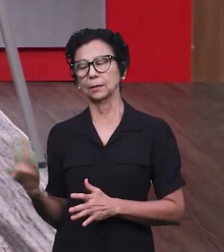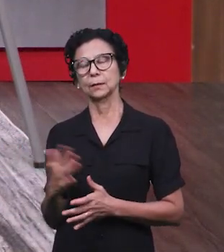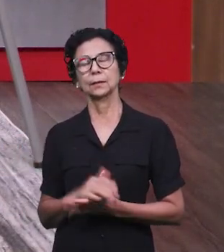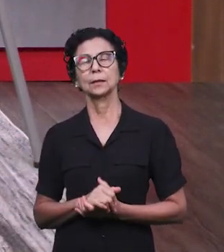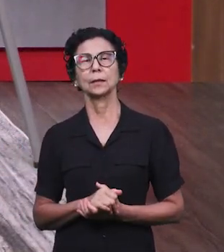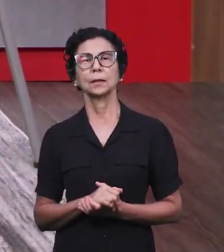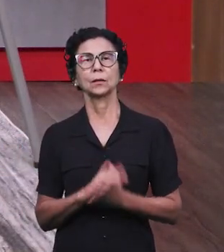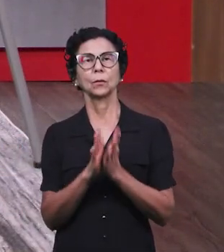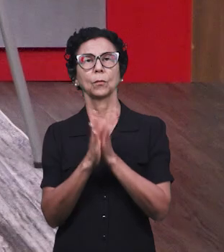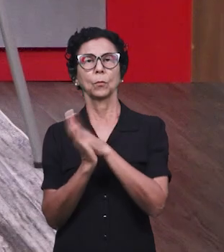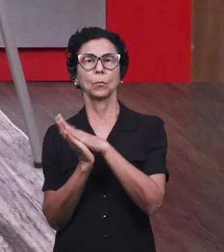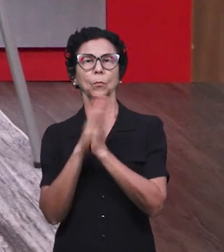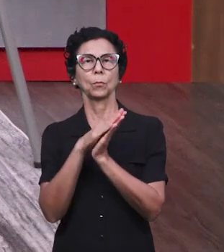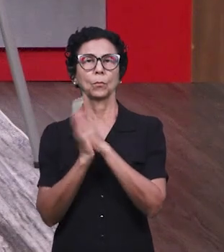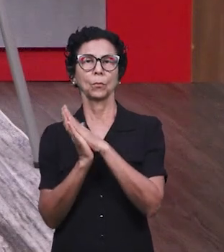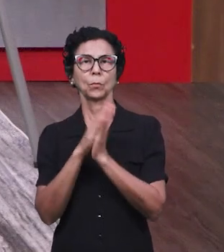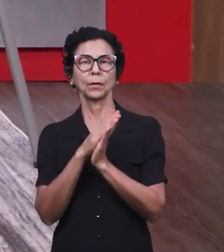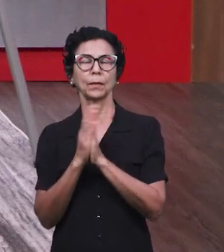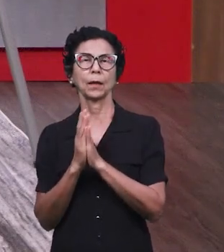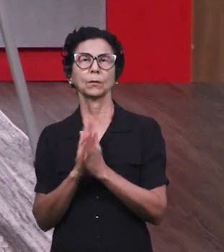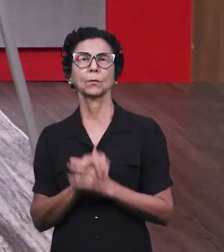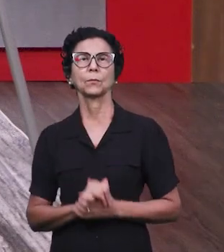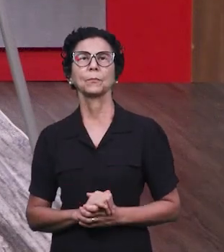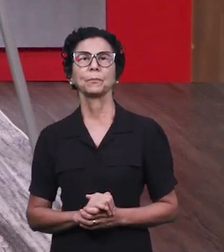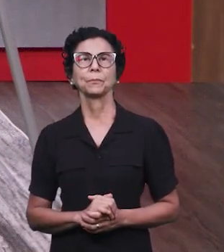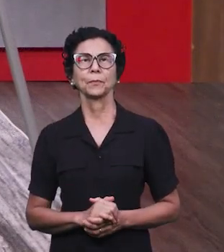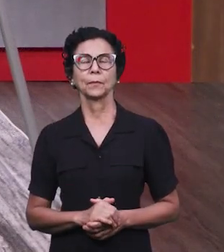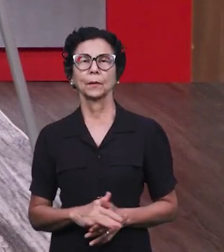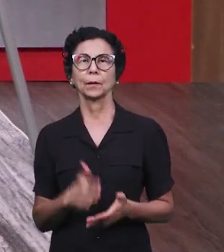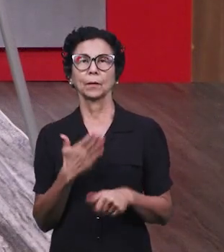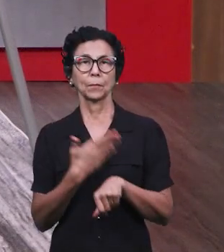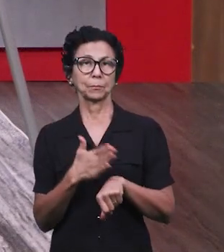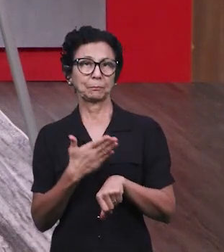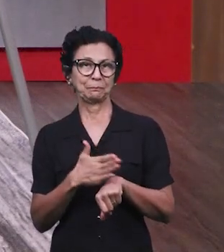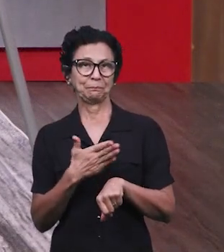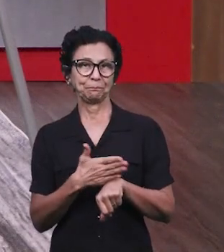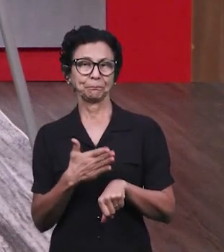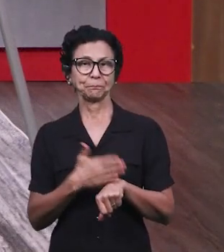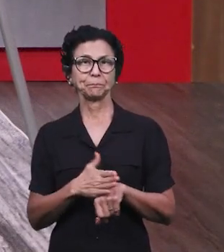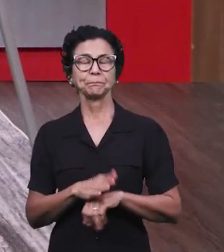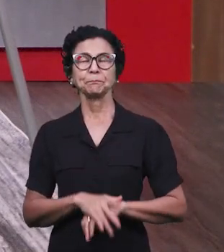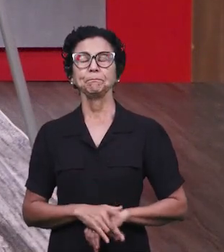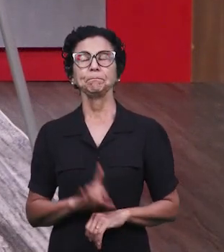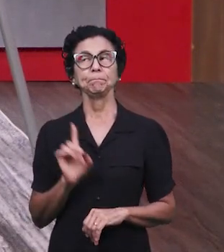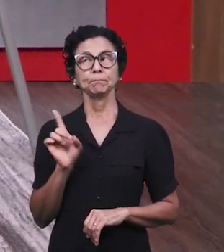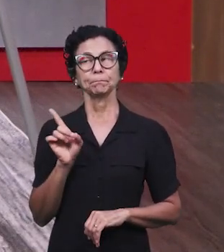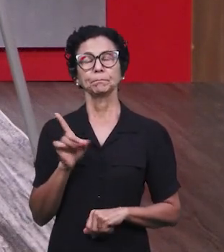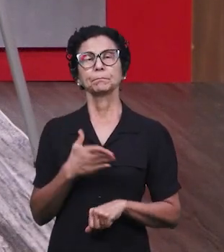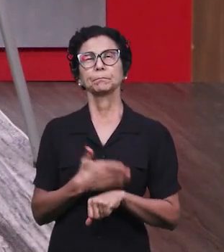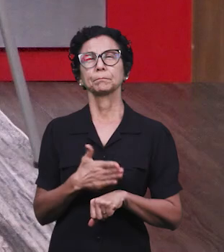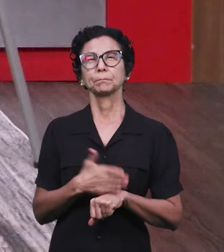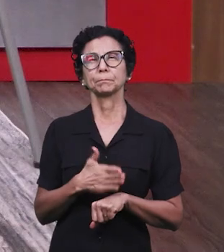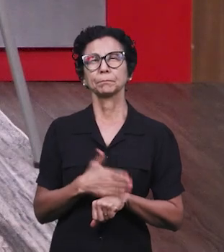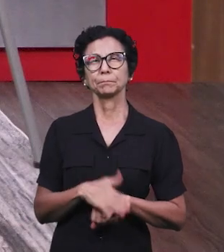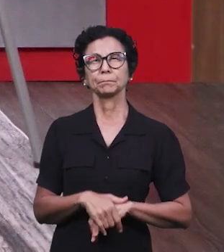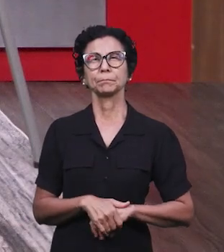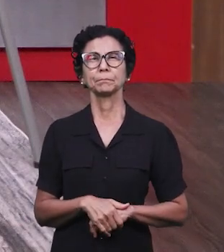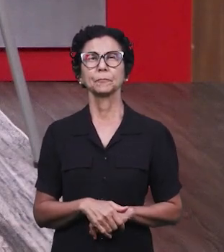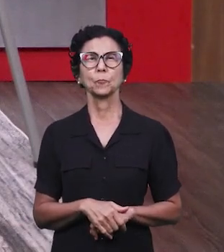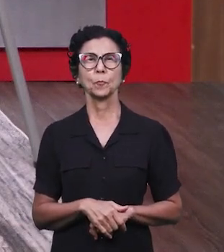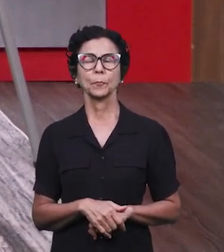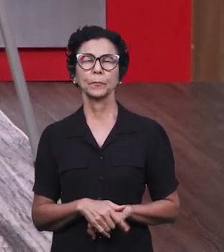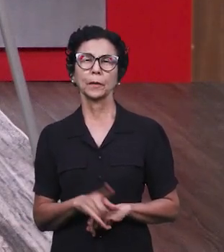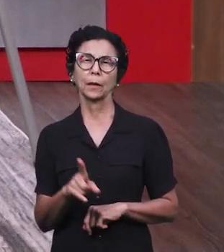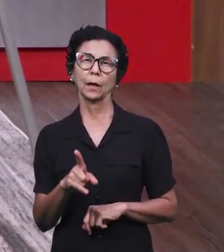é um bonequinho que a gente usa ele para treinamento, né? Esse bonequinho aqui, ele simula uma criança,